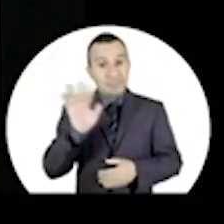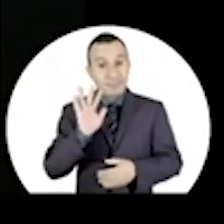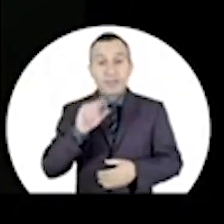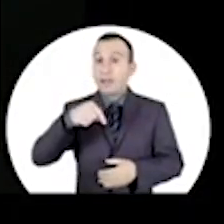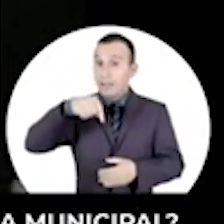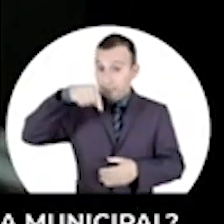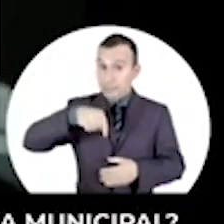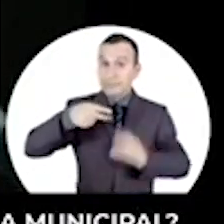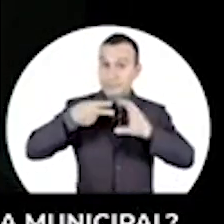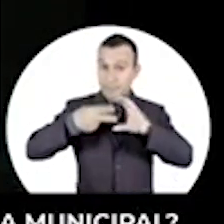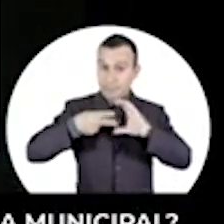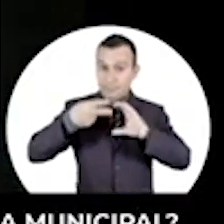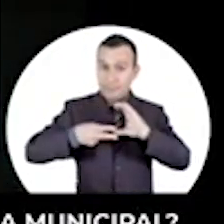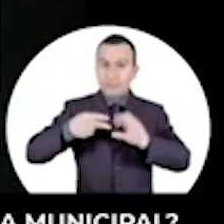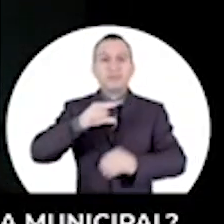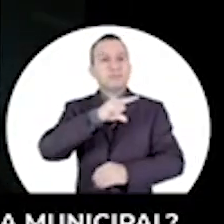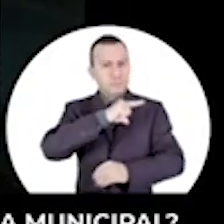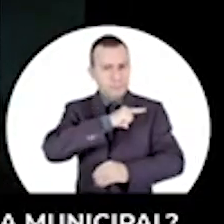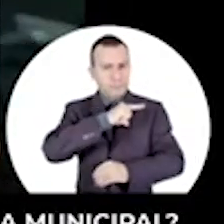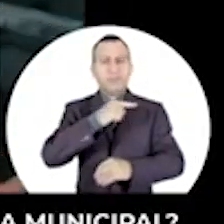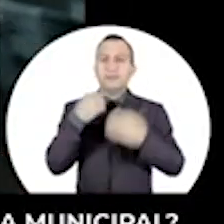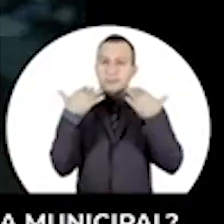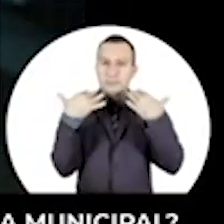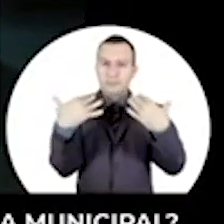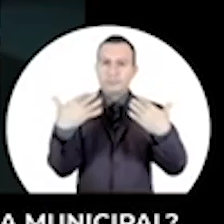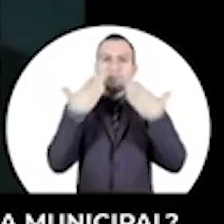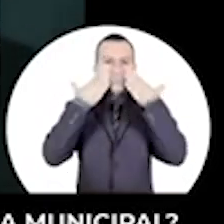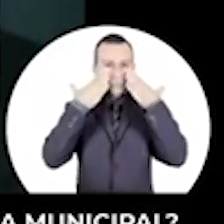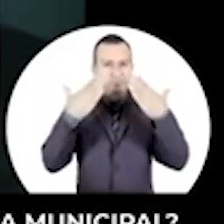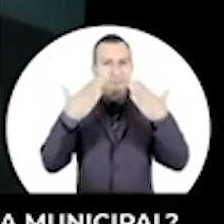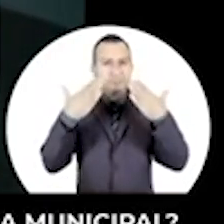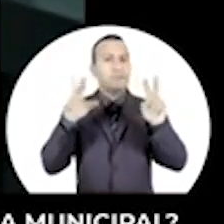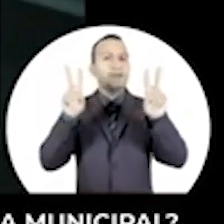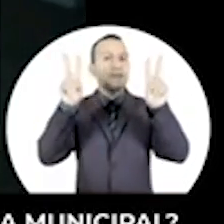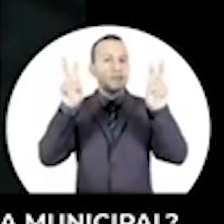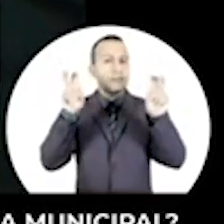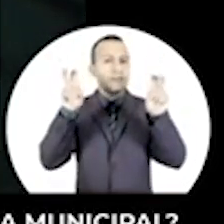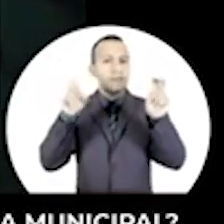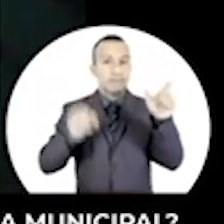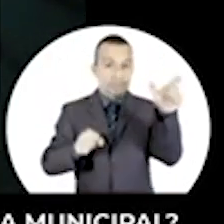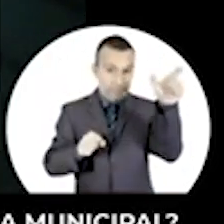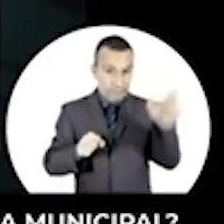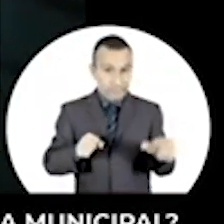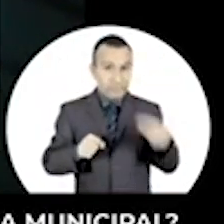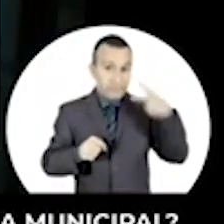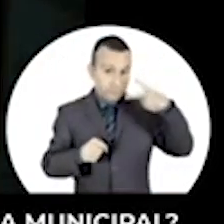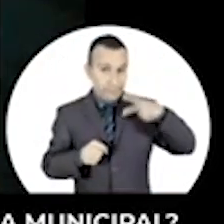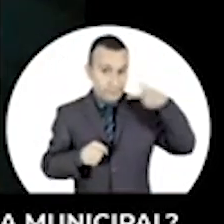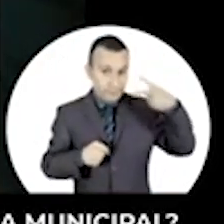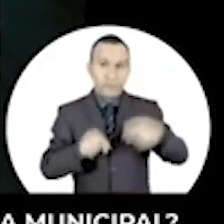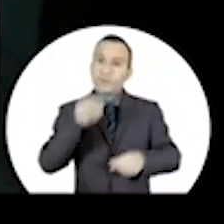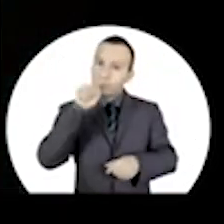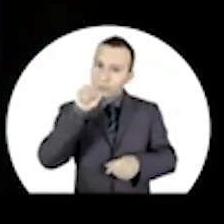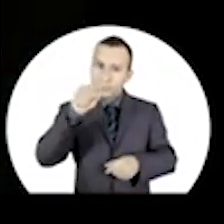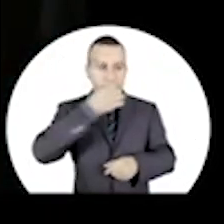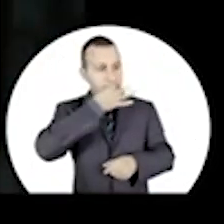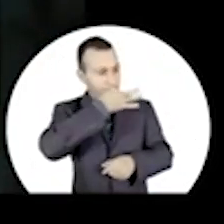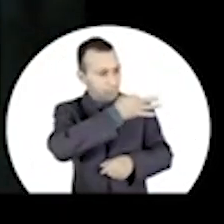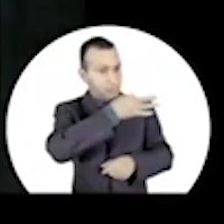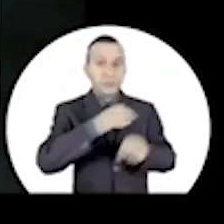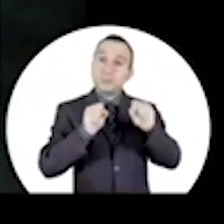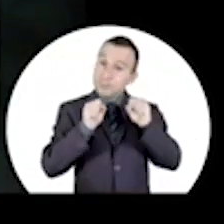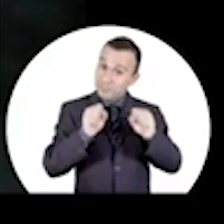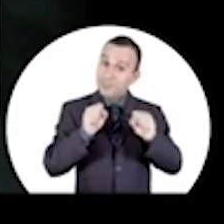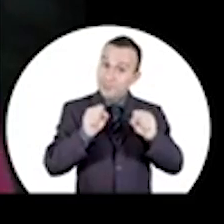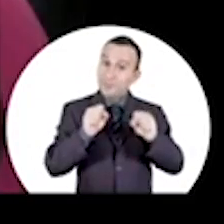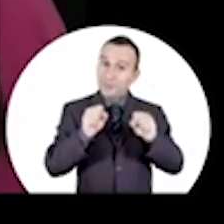oi, gente! Que tal fazer a sugestão de um tema que vai ser discutido em audiência pública aqui mesmo na Câmara Municipal? Nada mal, né?